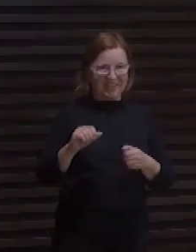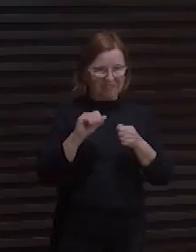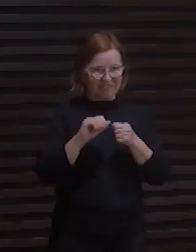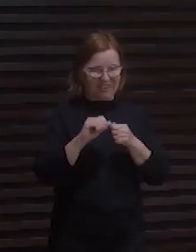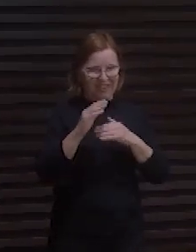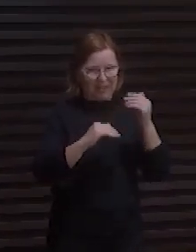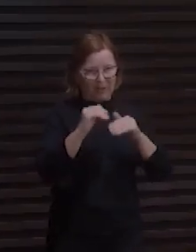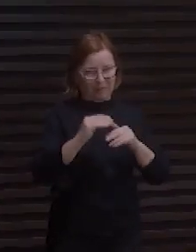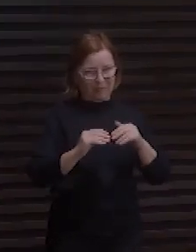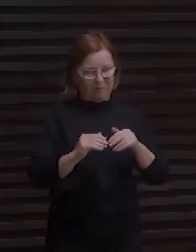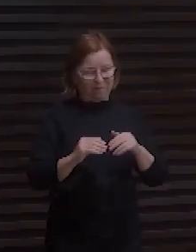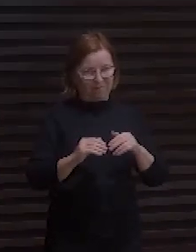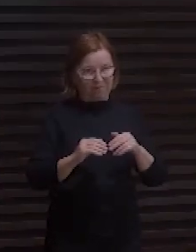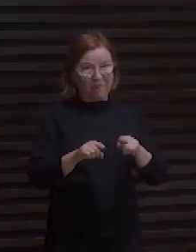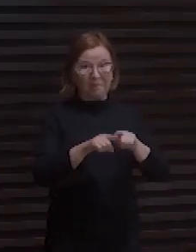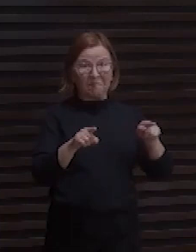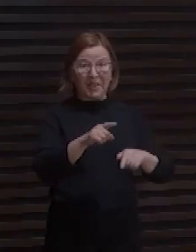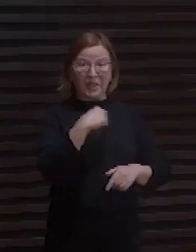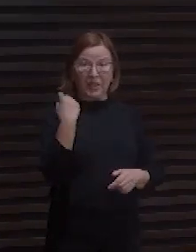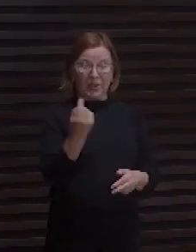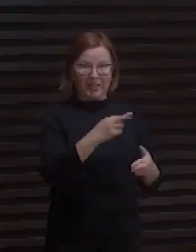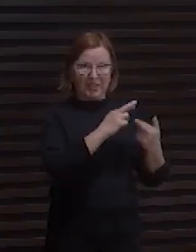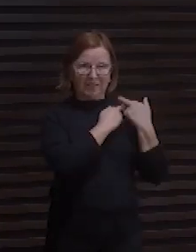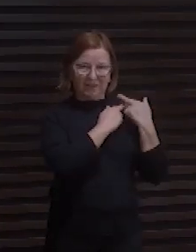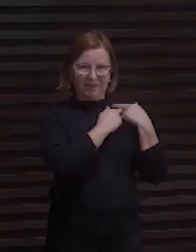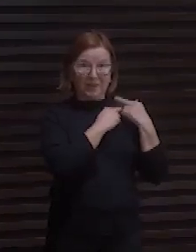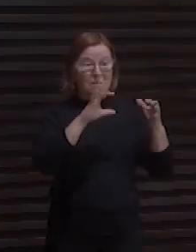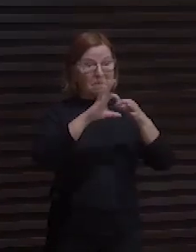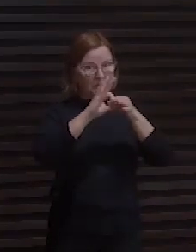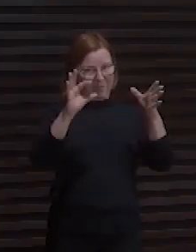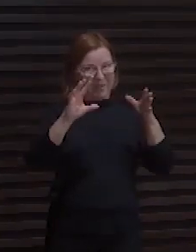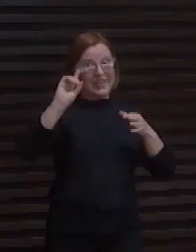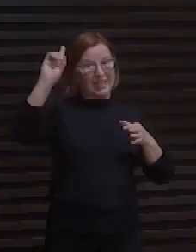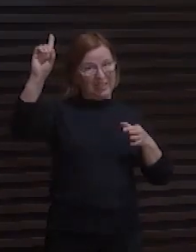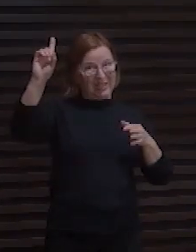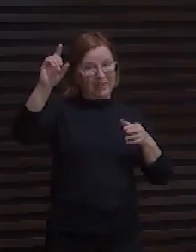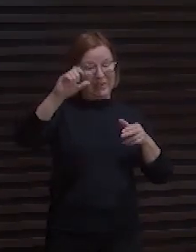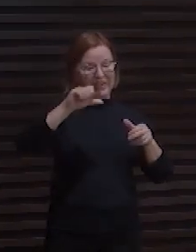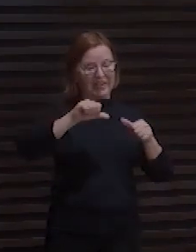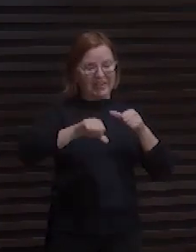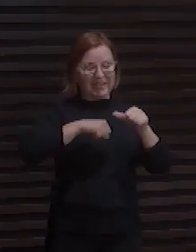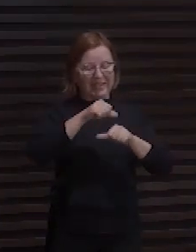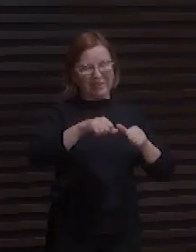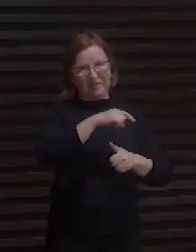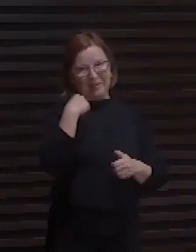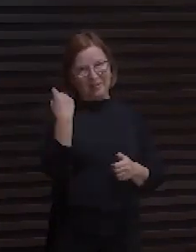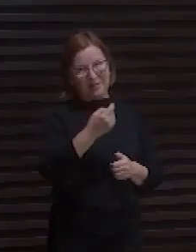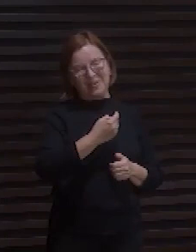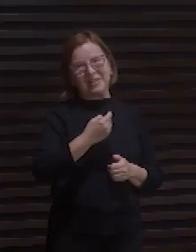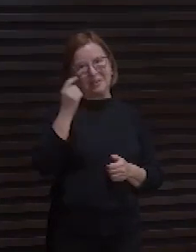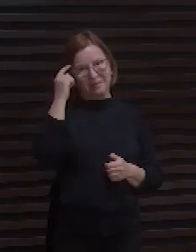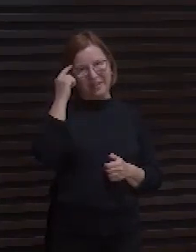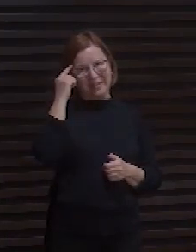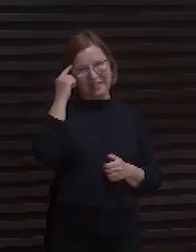nossa responsabilidade permitir que Deus nos transforme. Deus faz e nós reagimos em cooperação